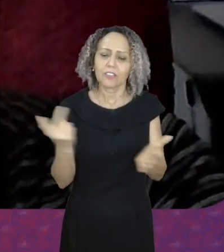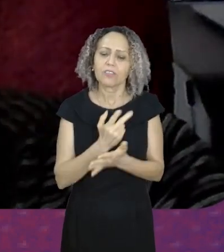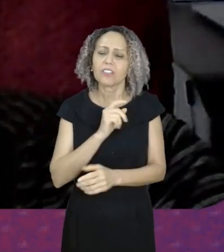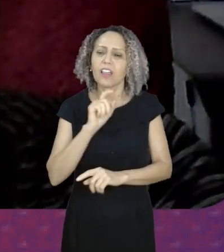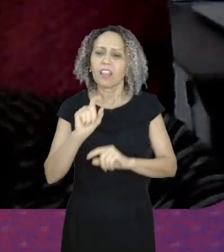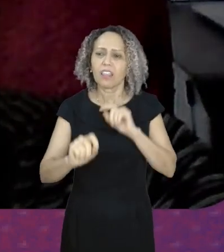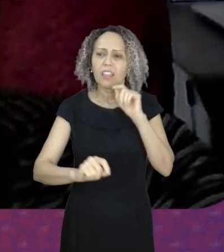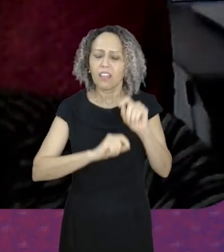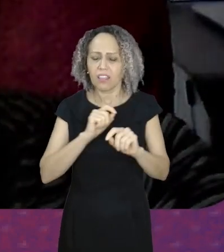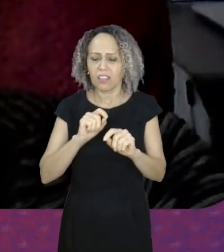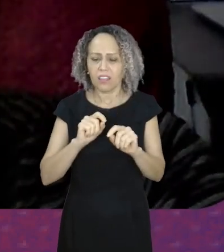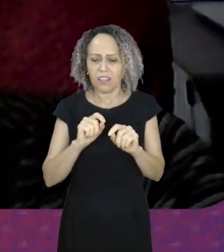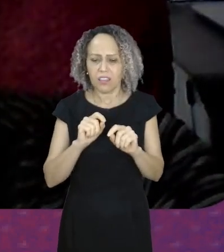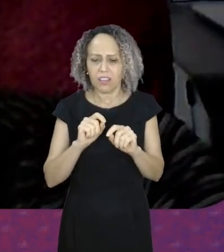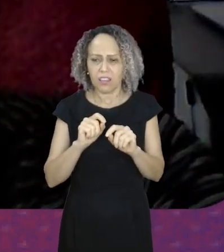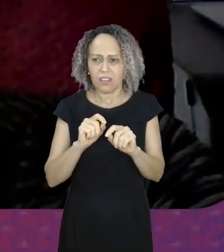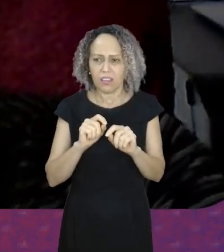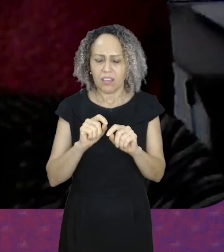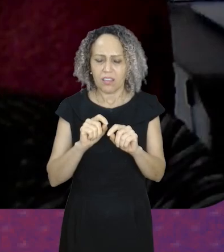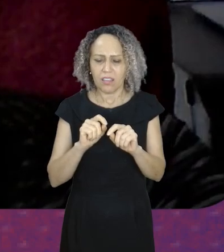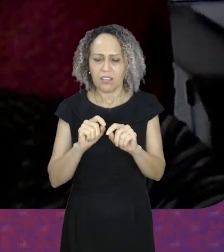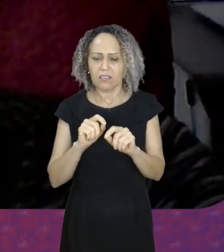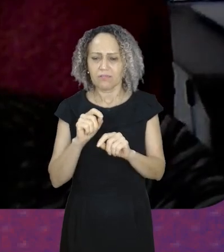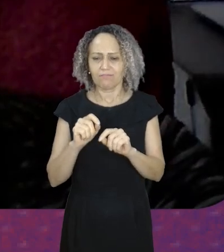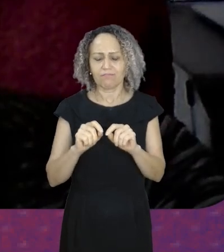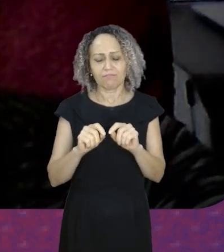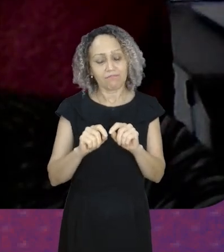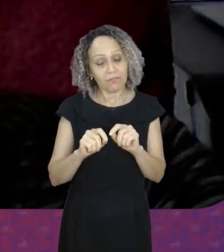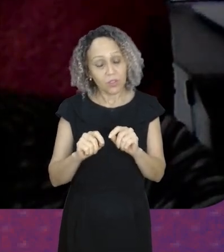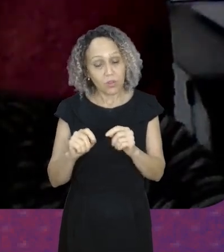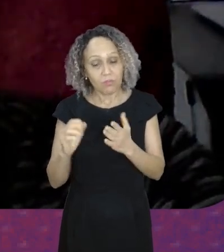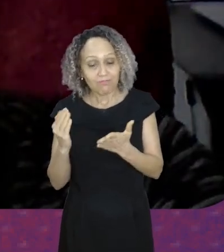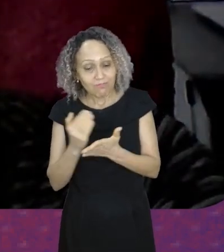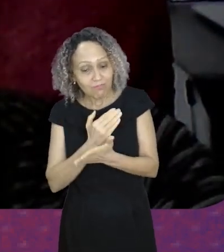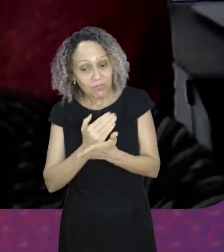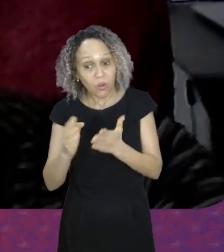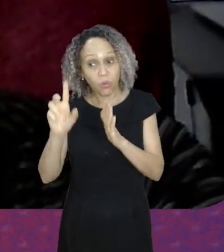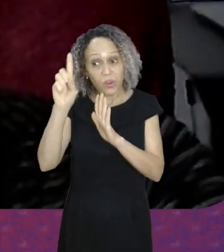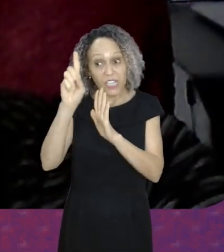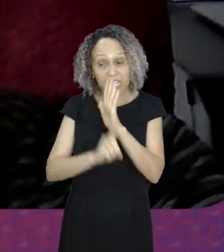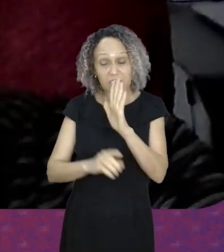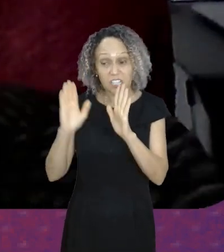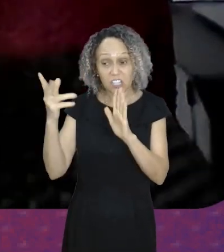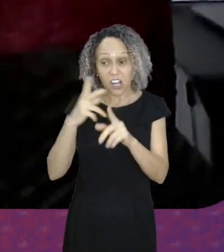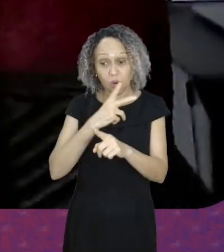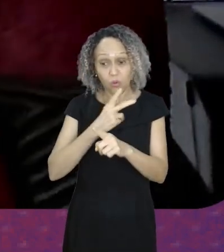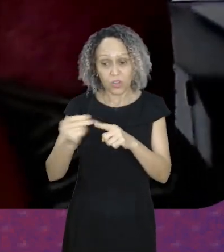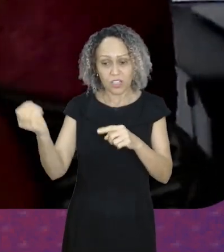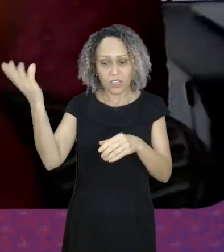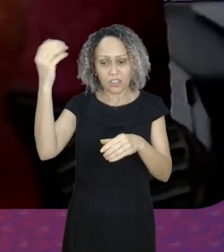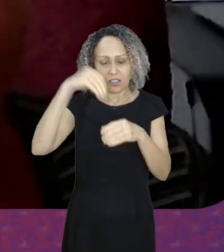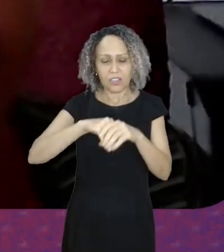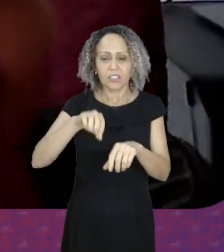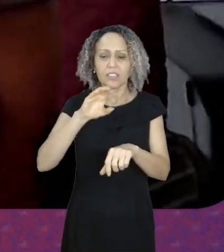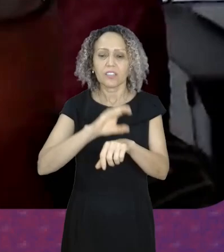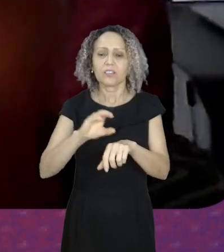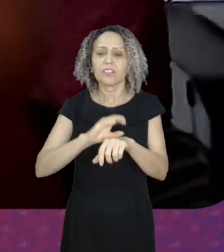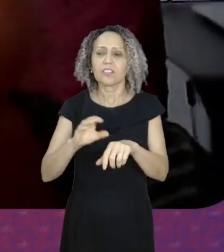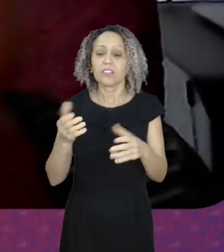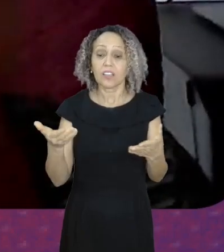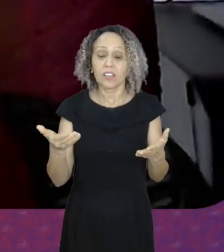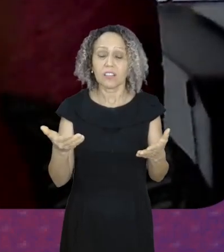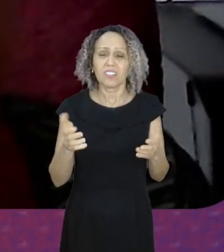como parte dos direitos conquistados na Constituição, nós queremos mudança aqui